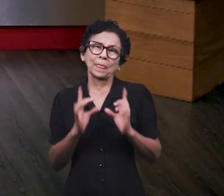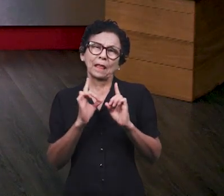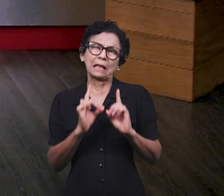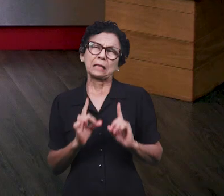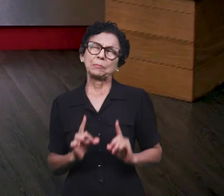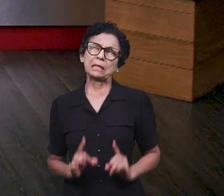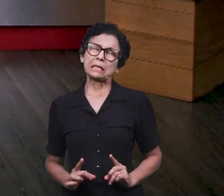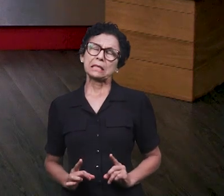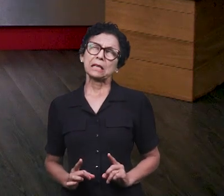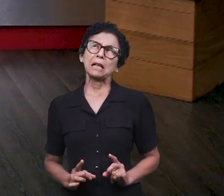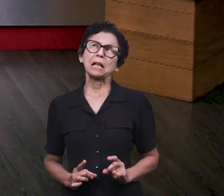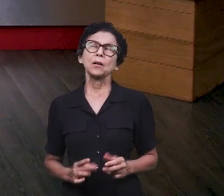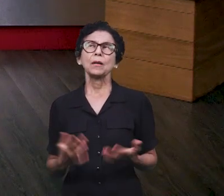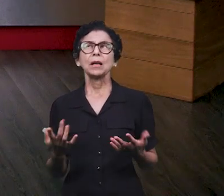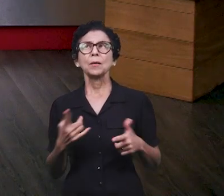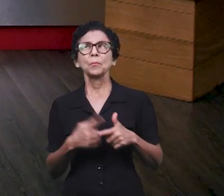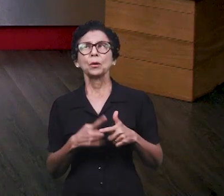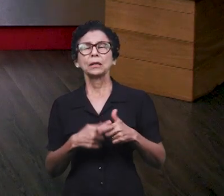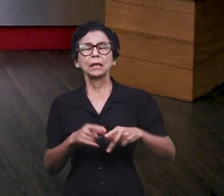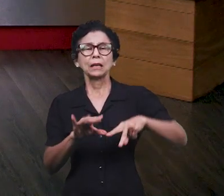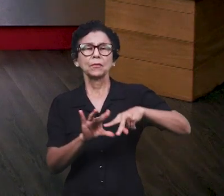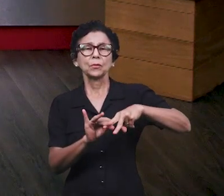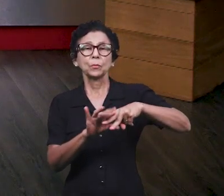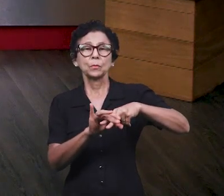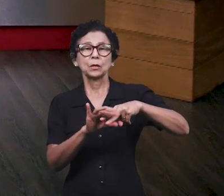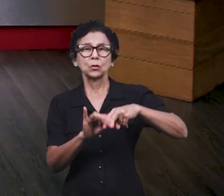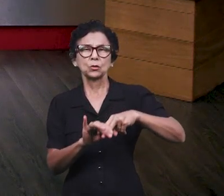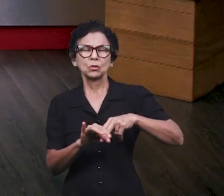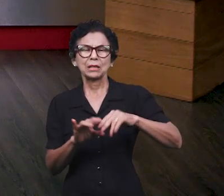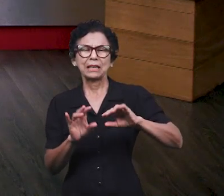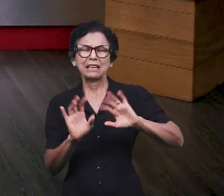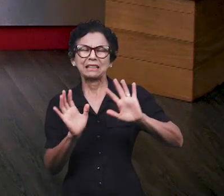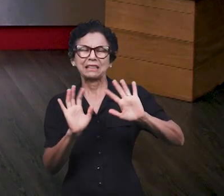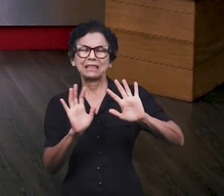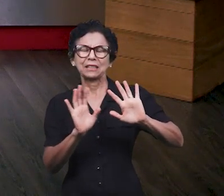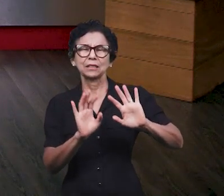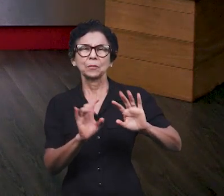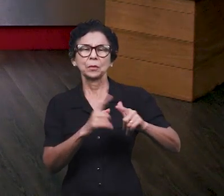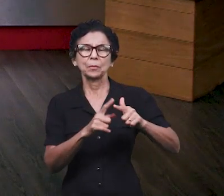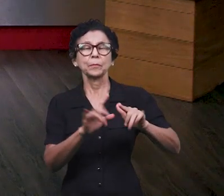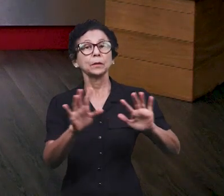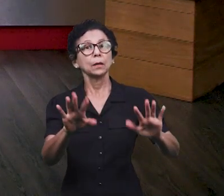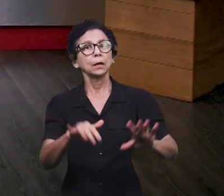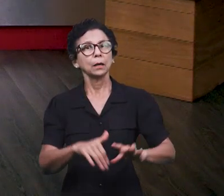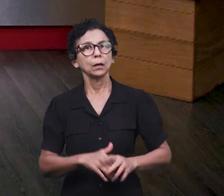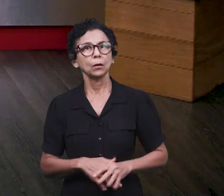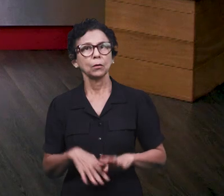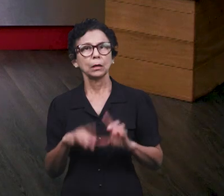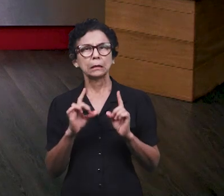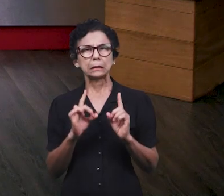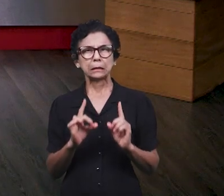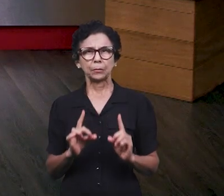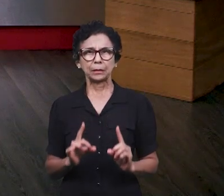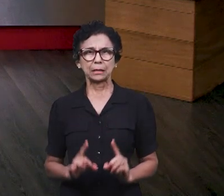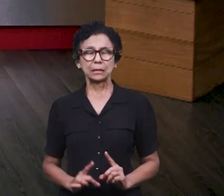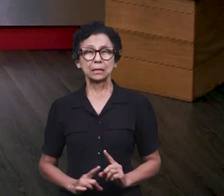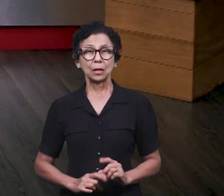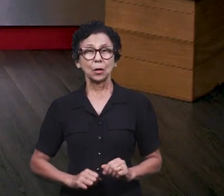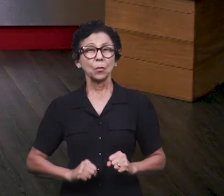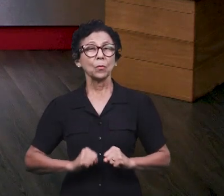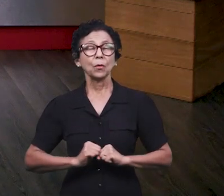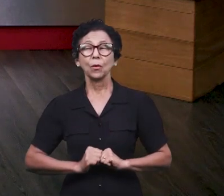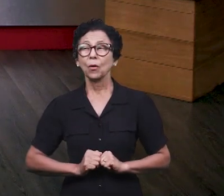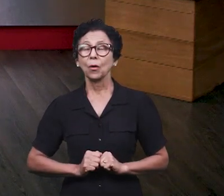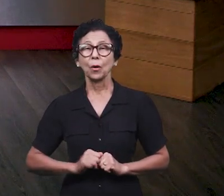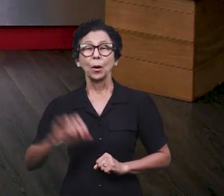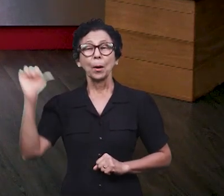um paciente com fibromialgia. A depressão por si só piora o sono, aumenta a fadiga, diminui a